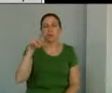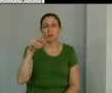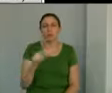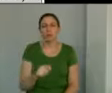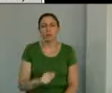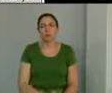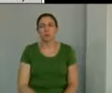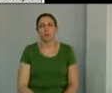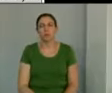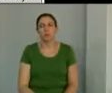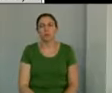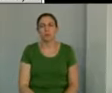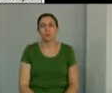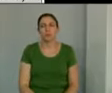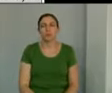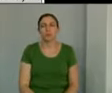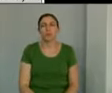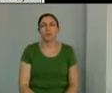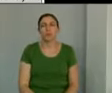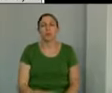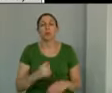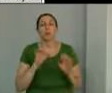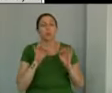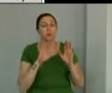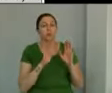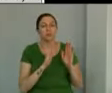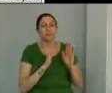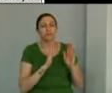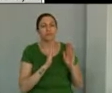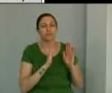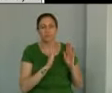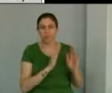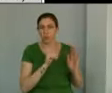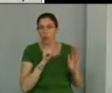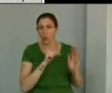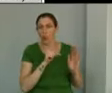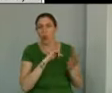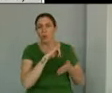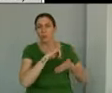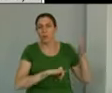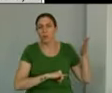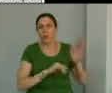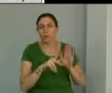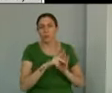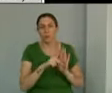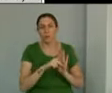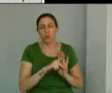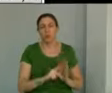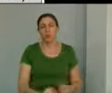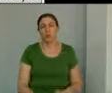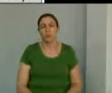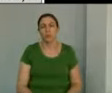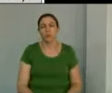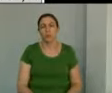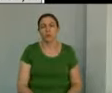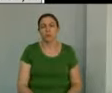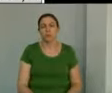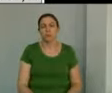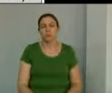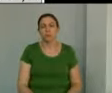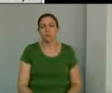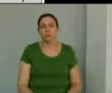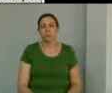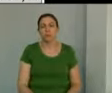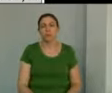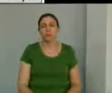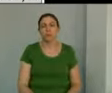17.160. Então, de impostos, somente impostos próprios pagos diretamente aqui para o município, para